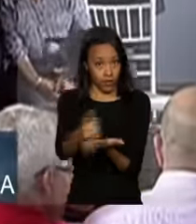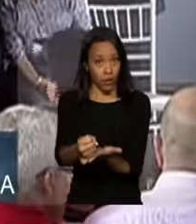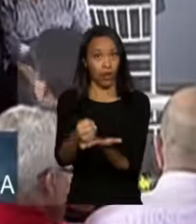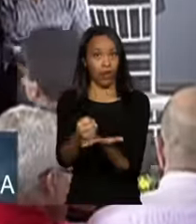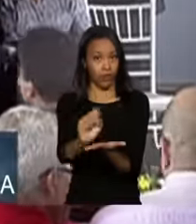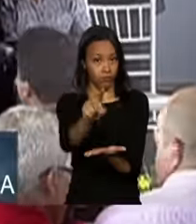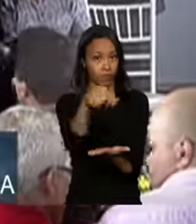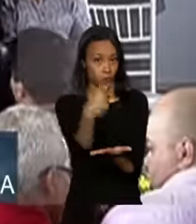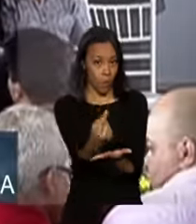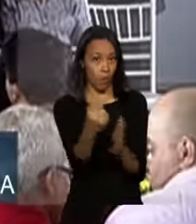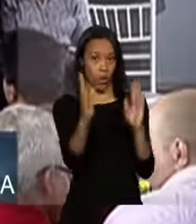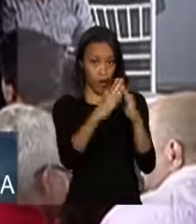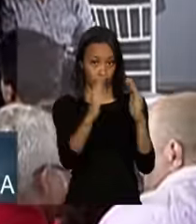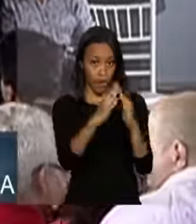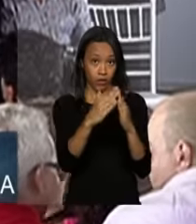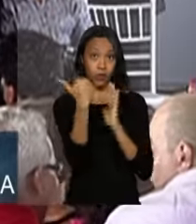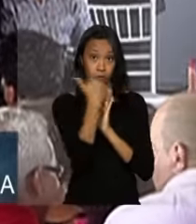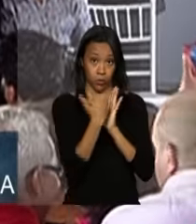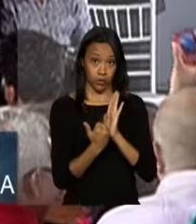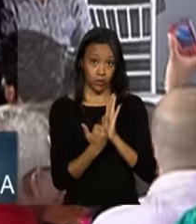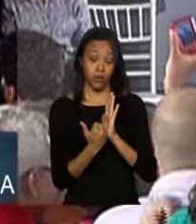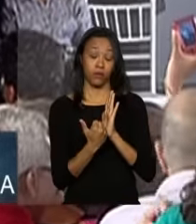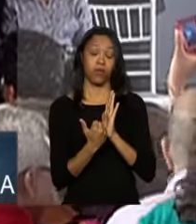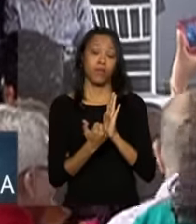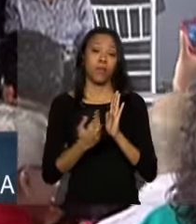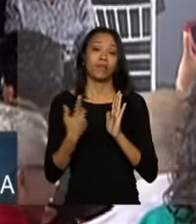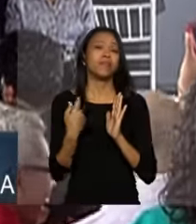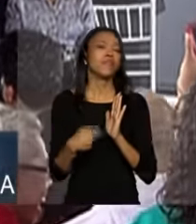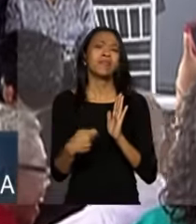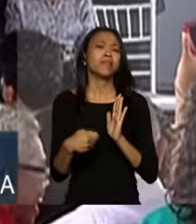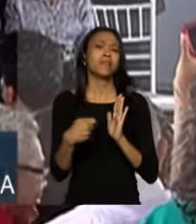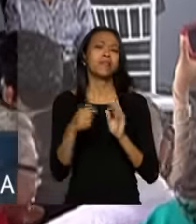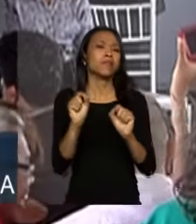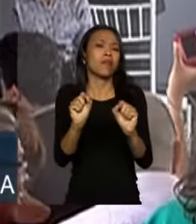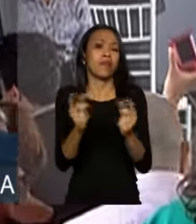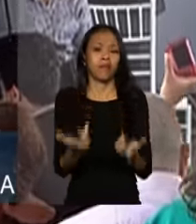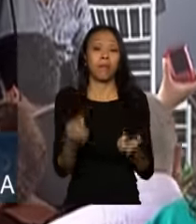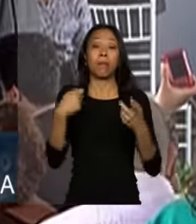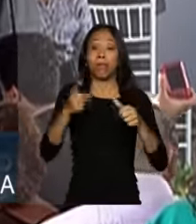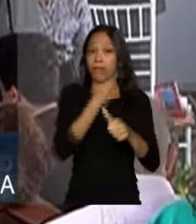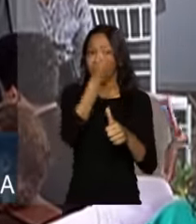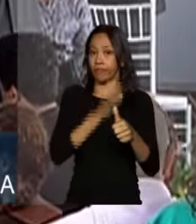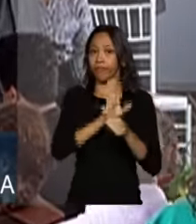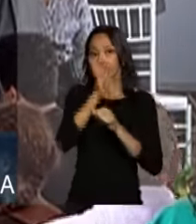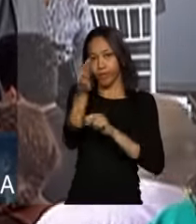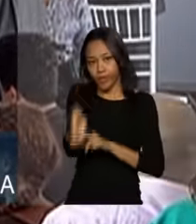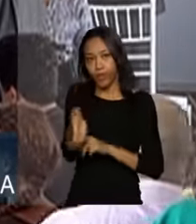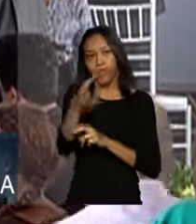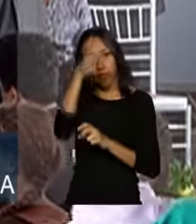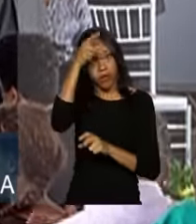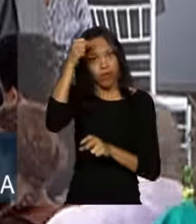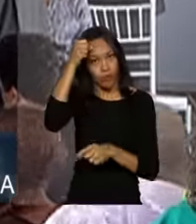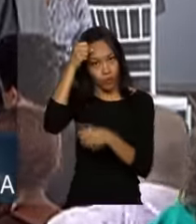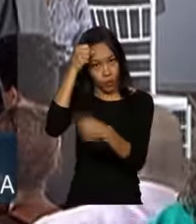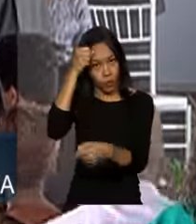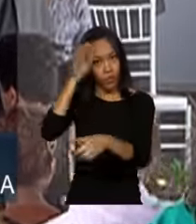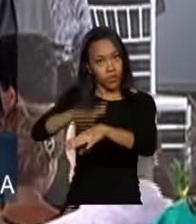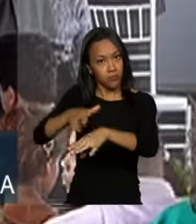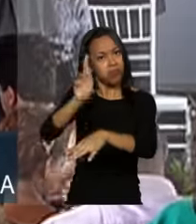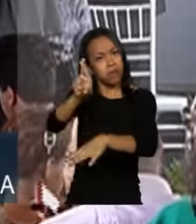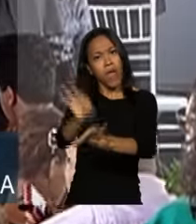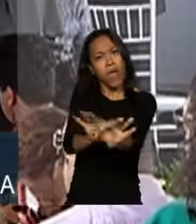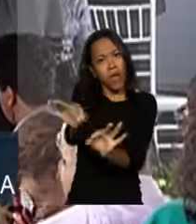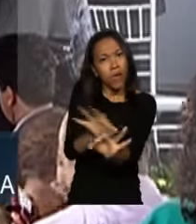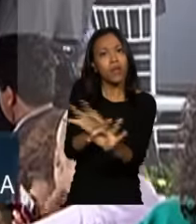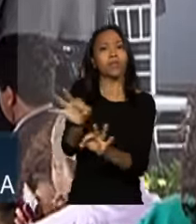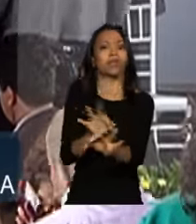Para contratar uma casa do Minha Casa Minha Vida, é preciso se inscrever na prefeitura ou numa entidade organizadora